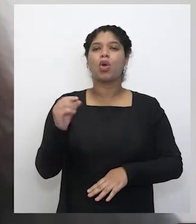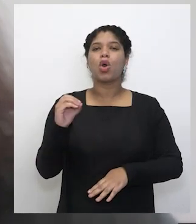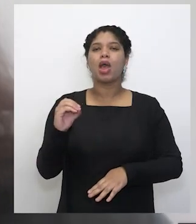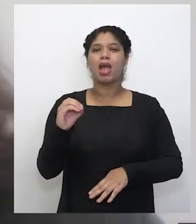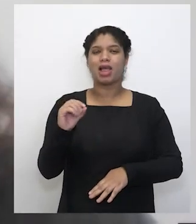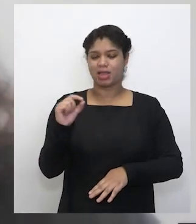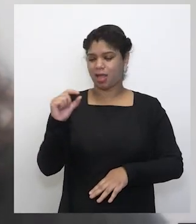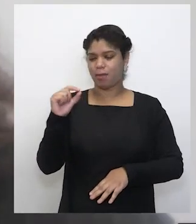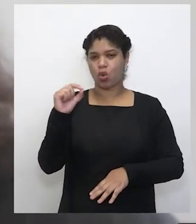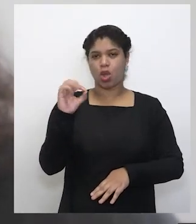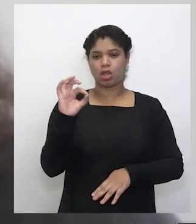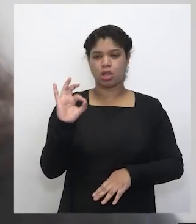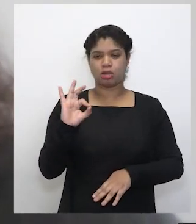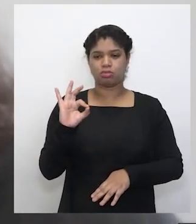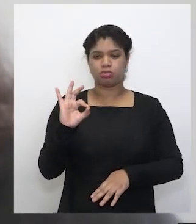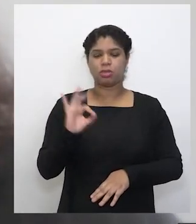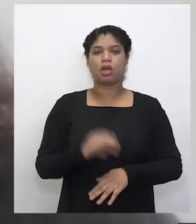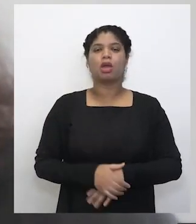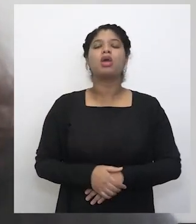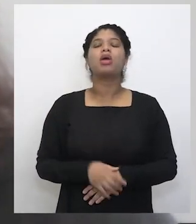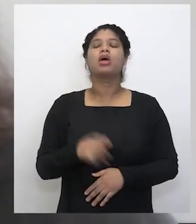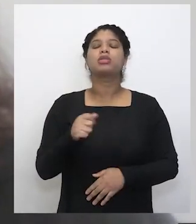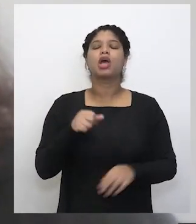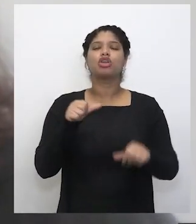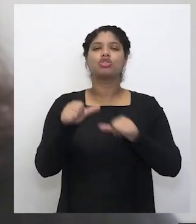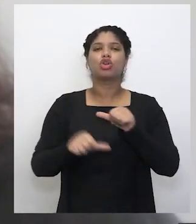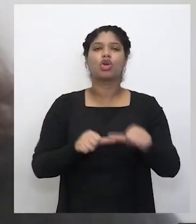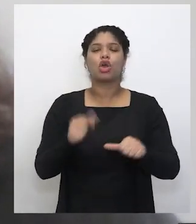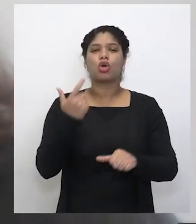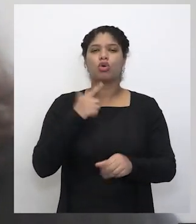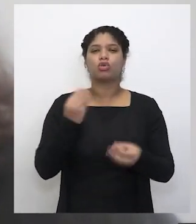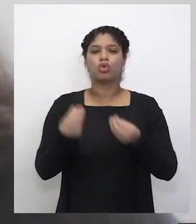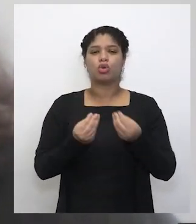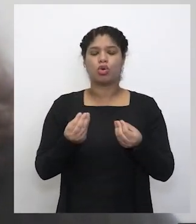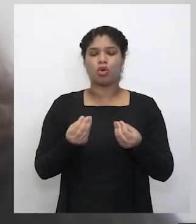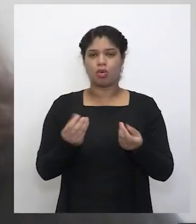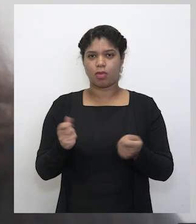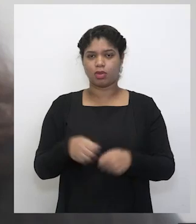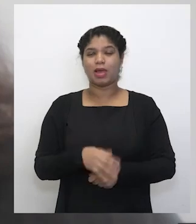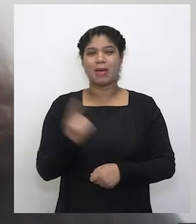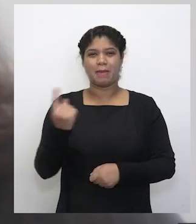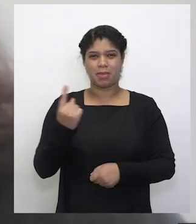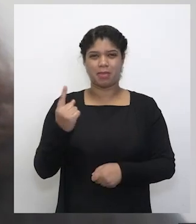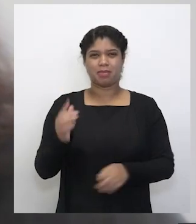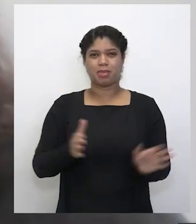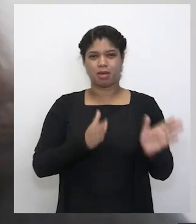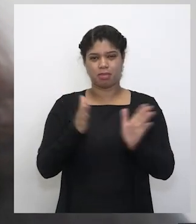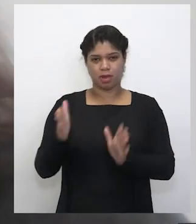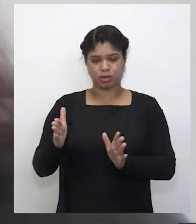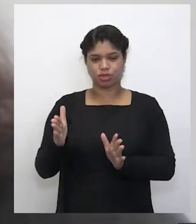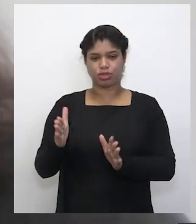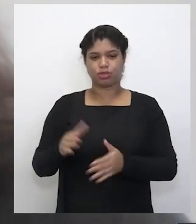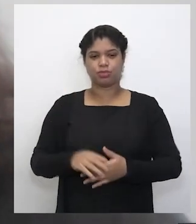para poder trocar, como nós falamos na primeira parte